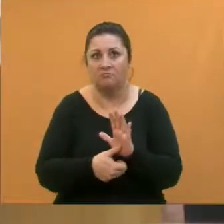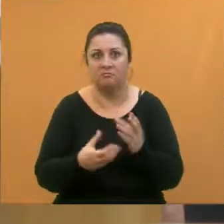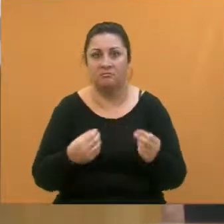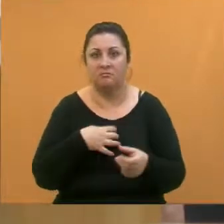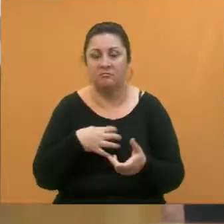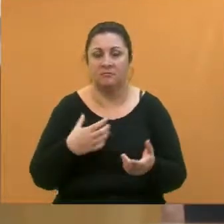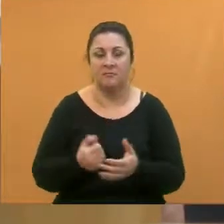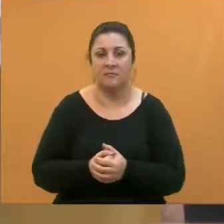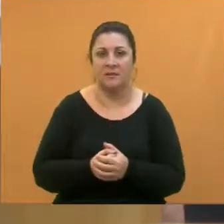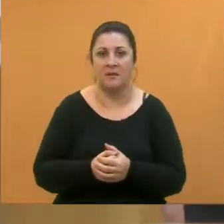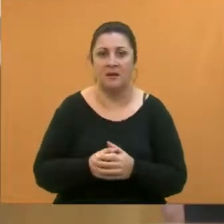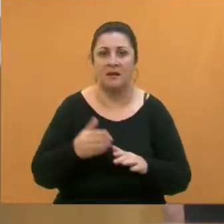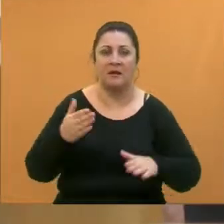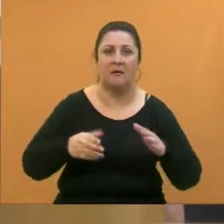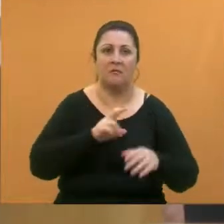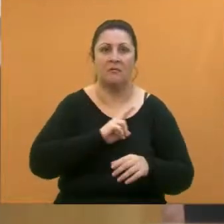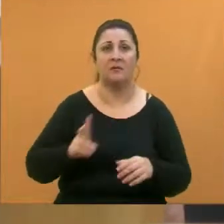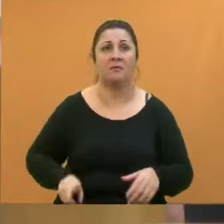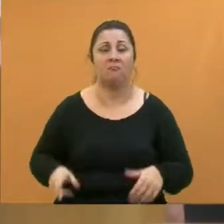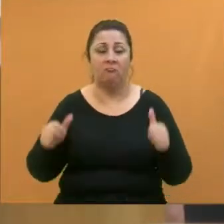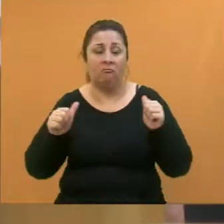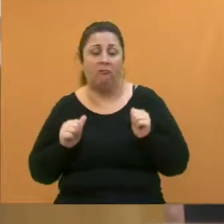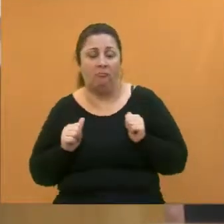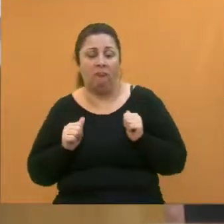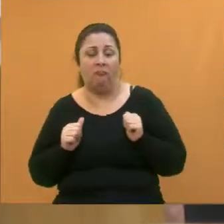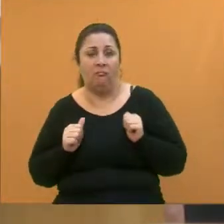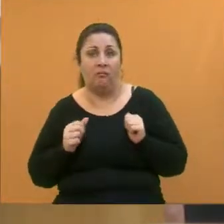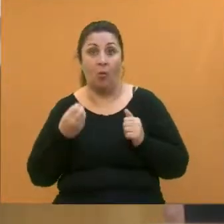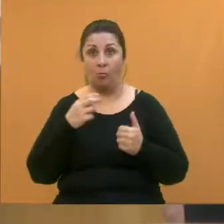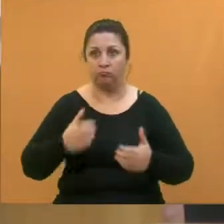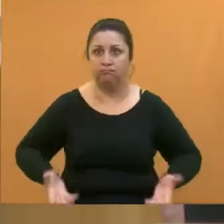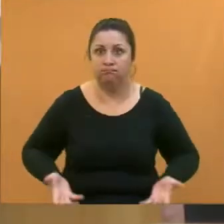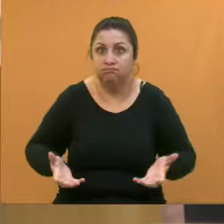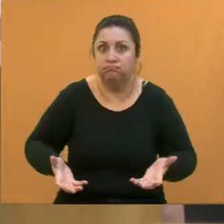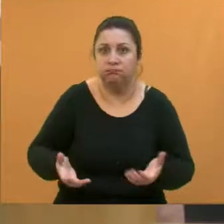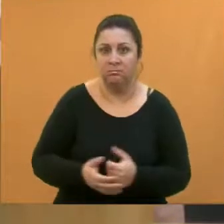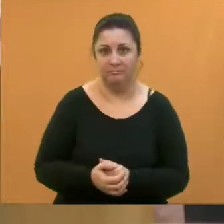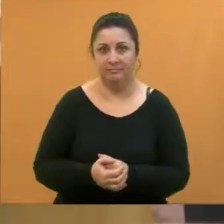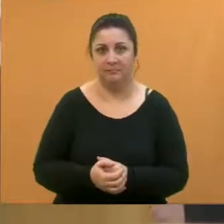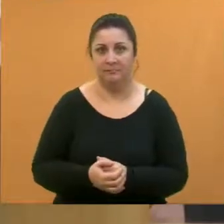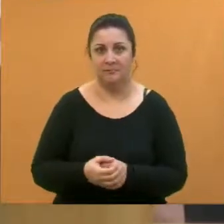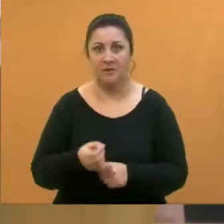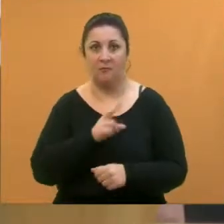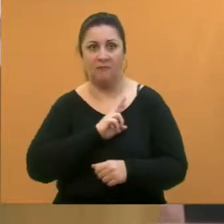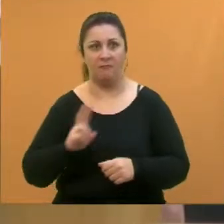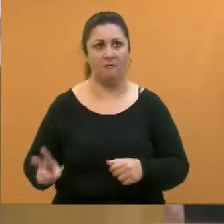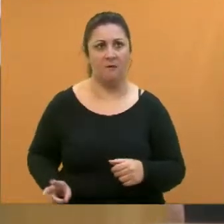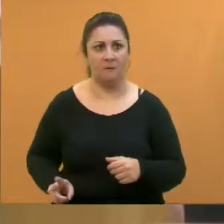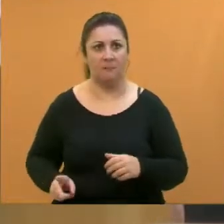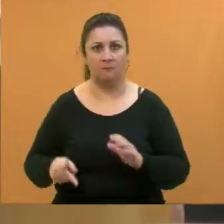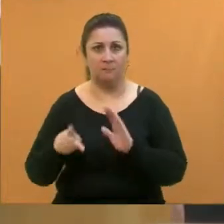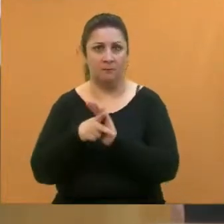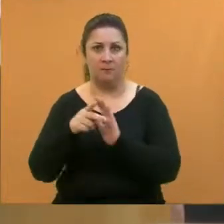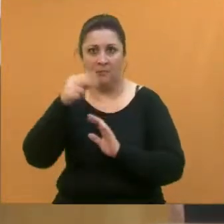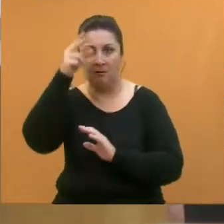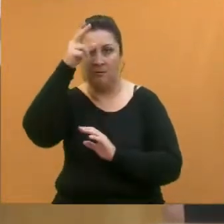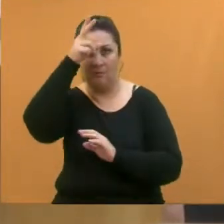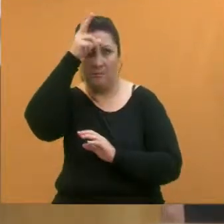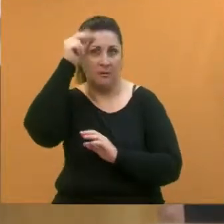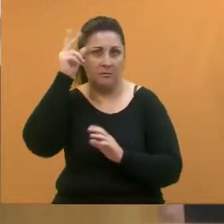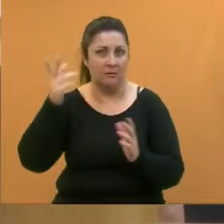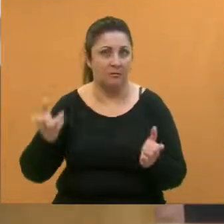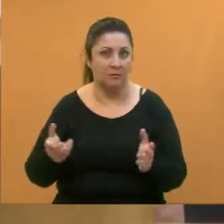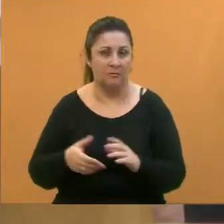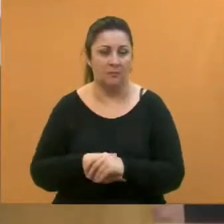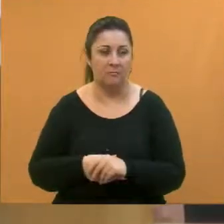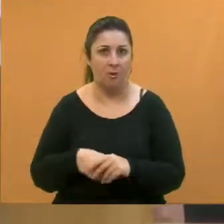Podemos ser marcados por ser um vereador passivo, por um vereador ativo, por um vereador governista, por um